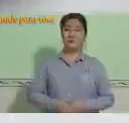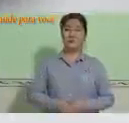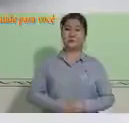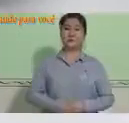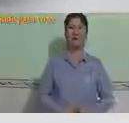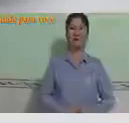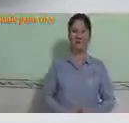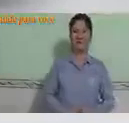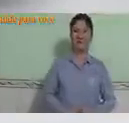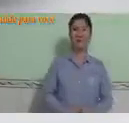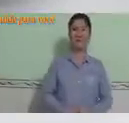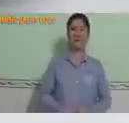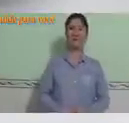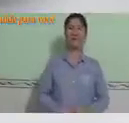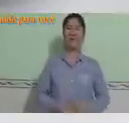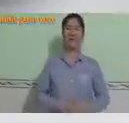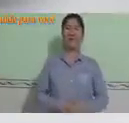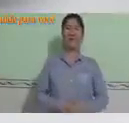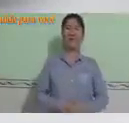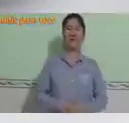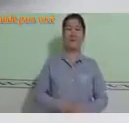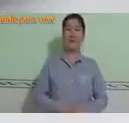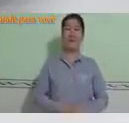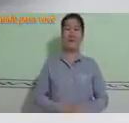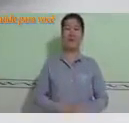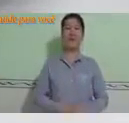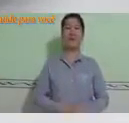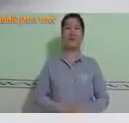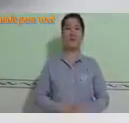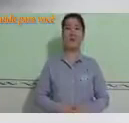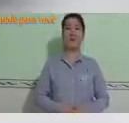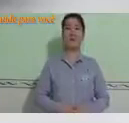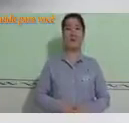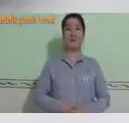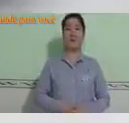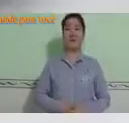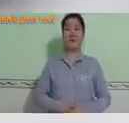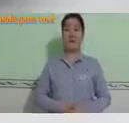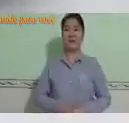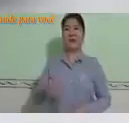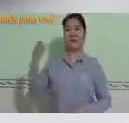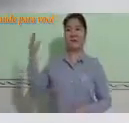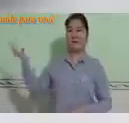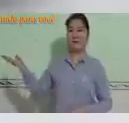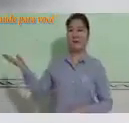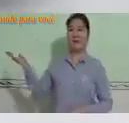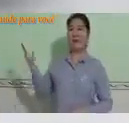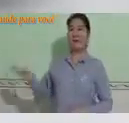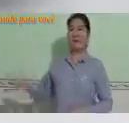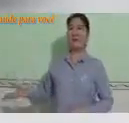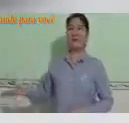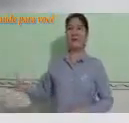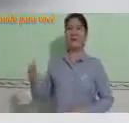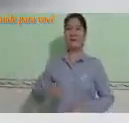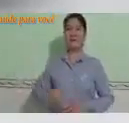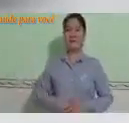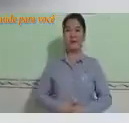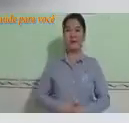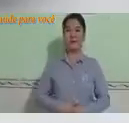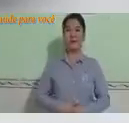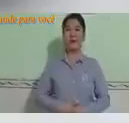Mas também pode ser uma situação permanente, especialmente se existir alguma lesão no percurso do nervo